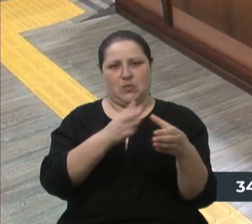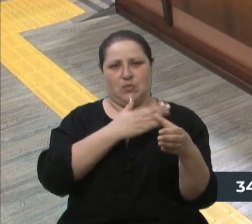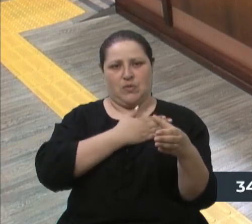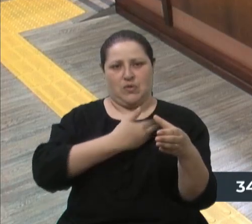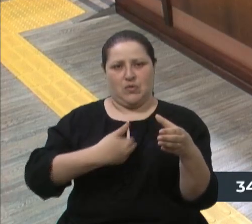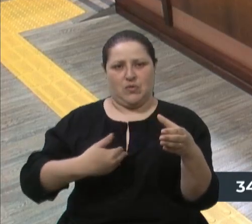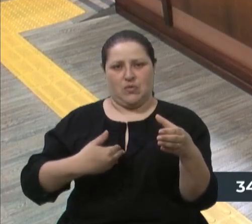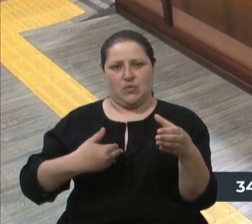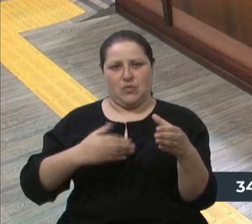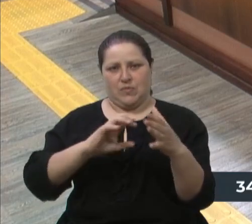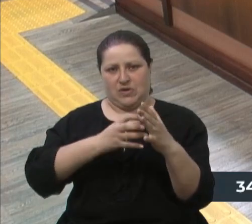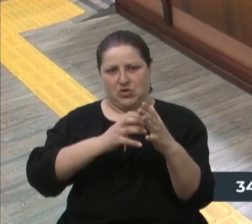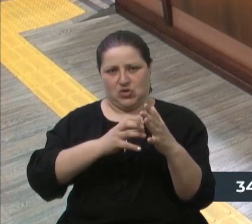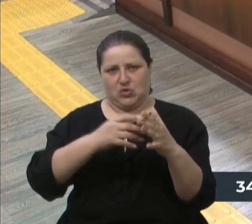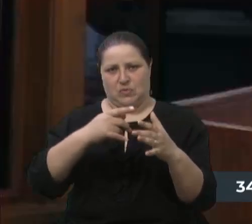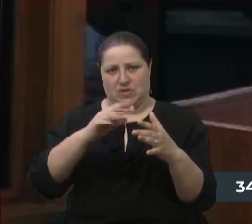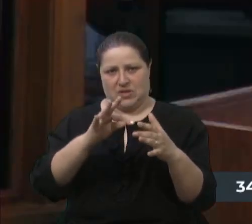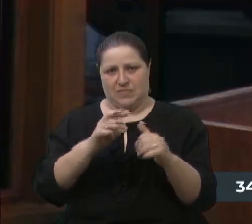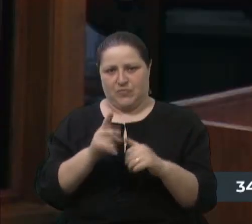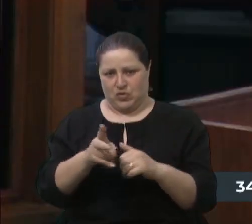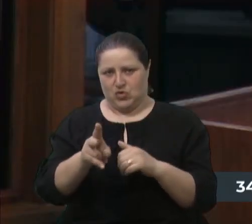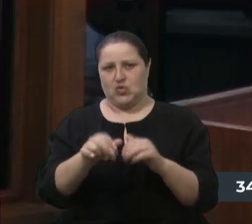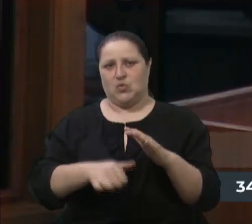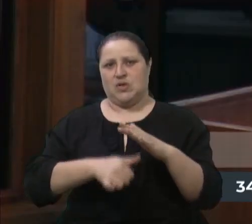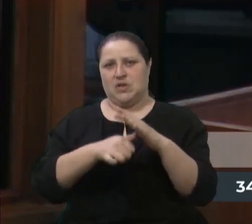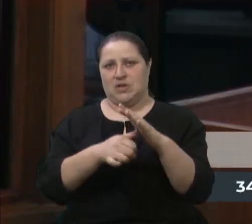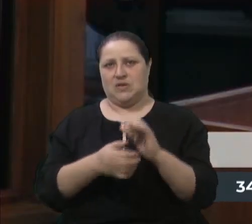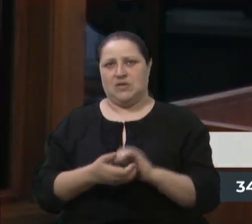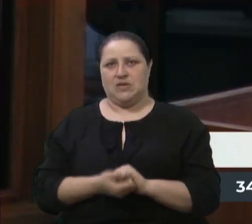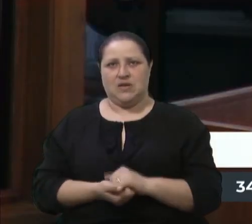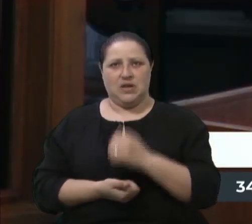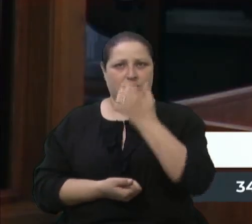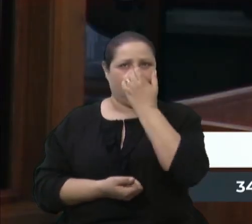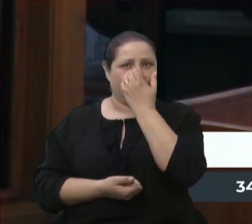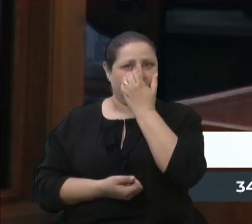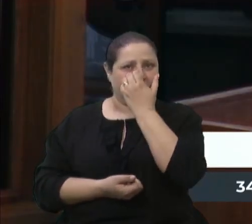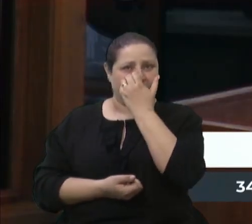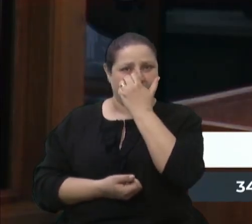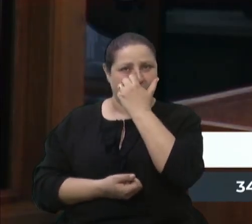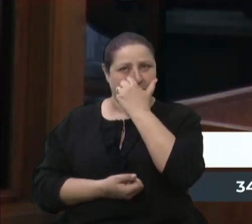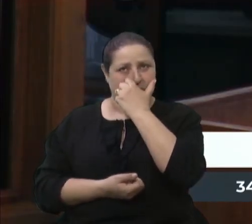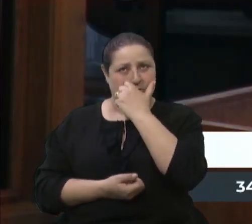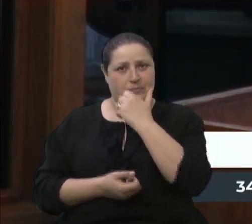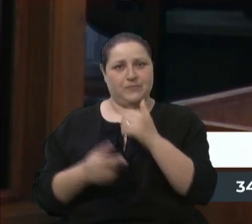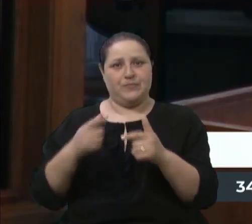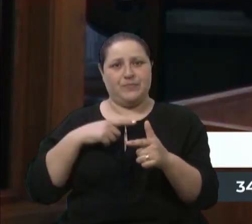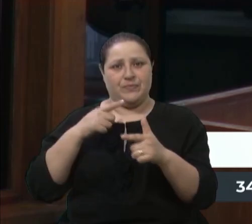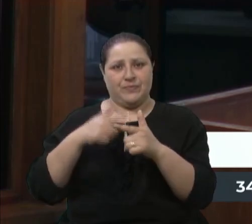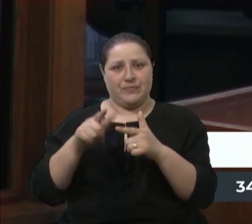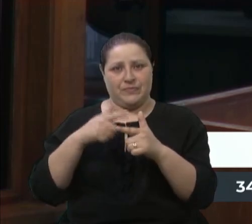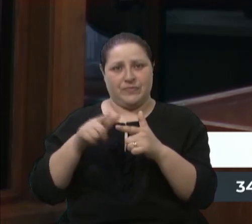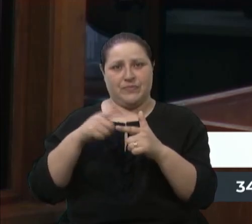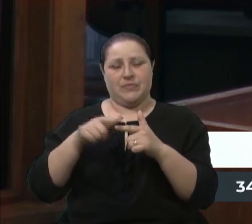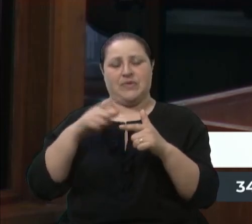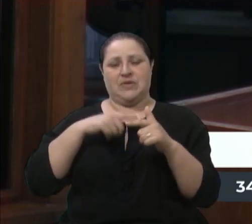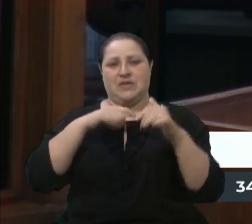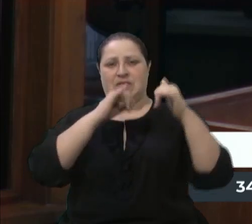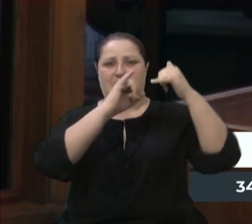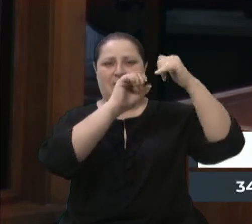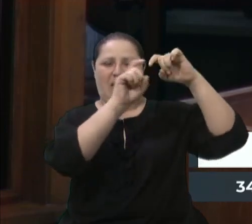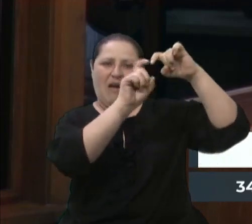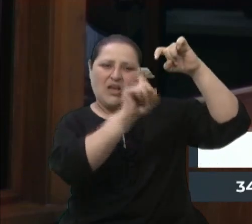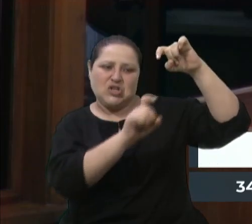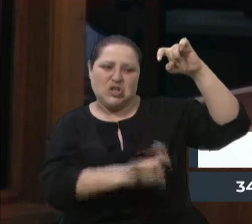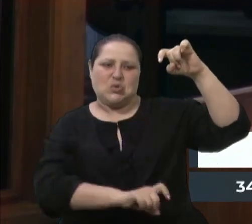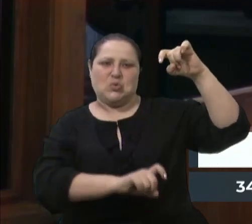líder Lucas Caranhato. Os problemas são de rachaduras, de infiltração, chama muita atenção essas questões